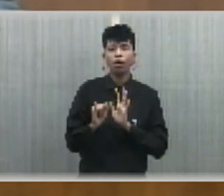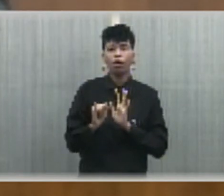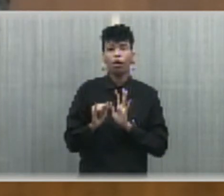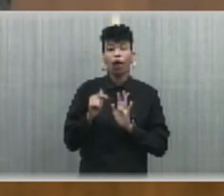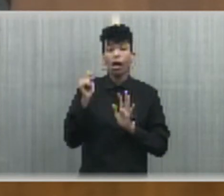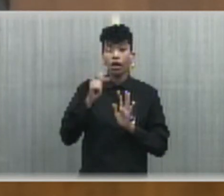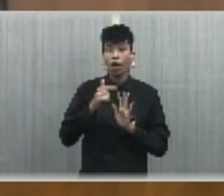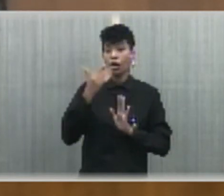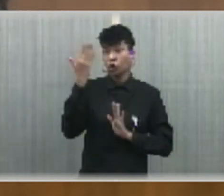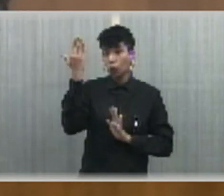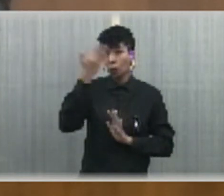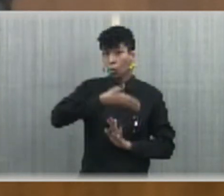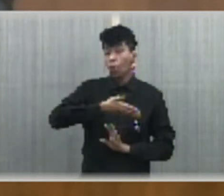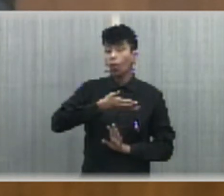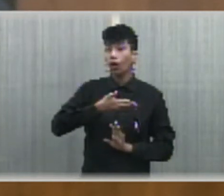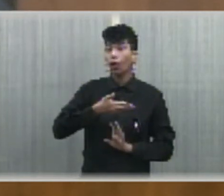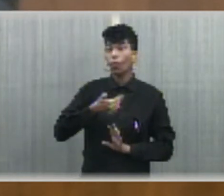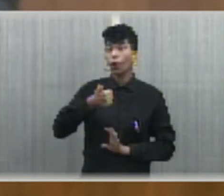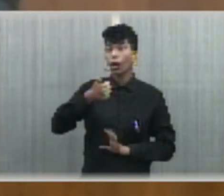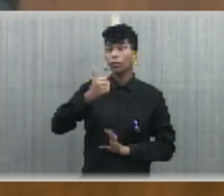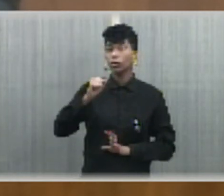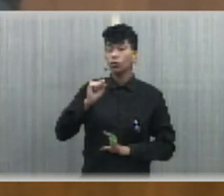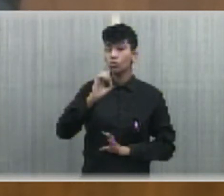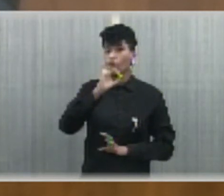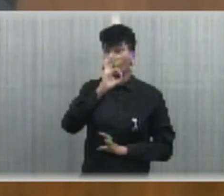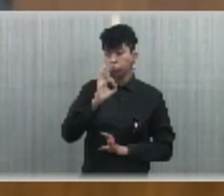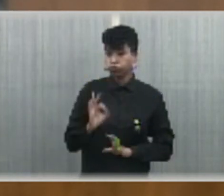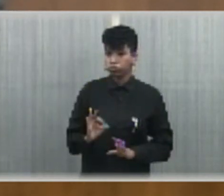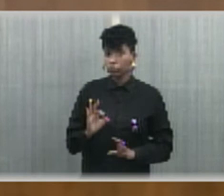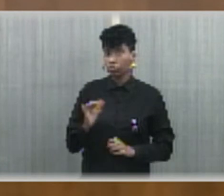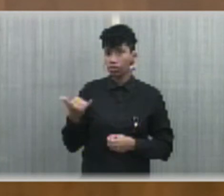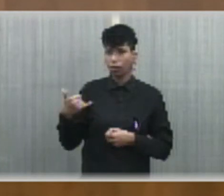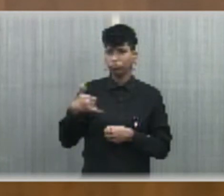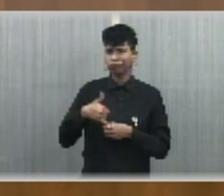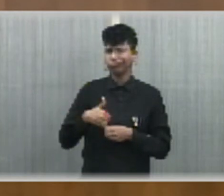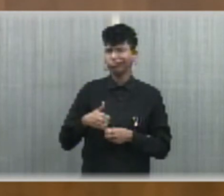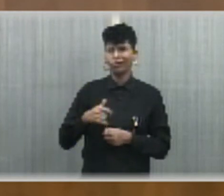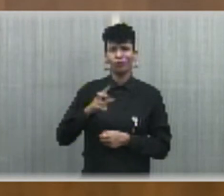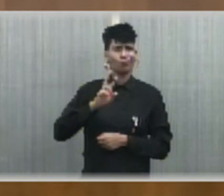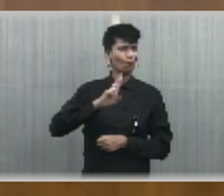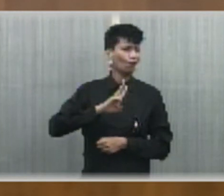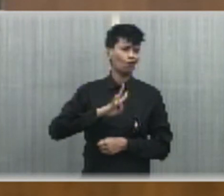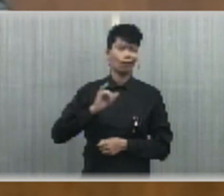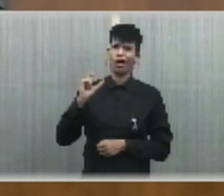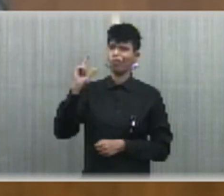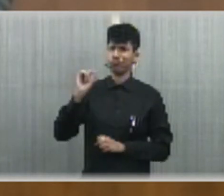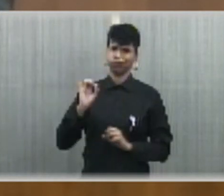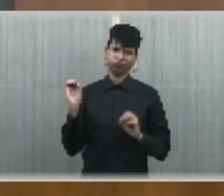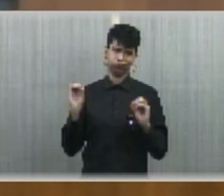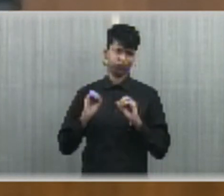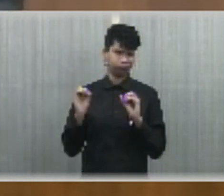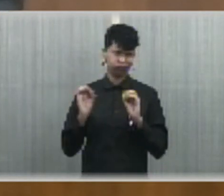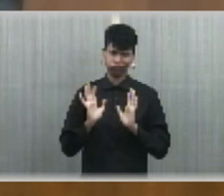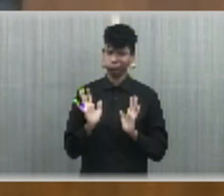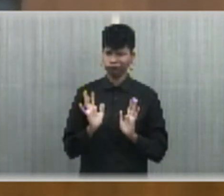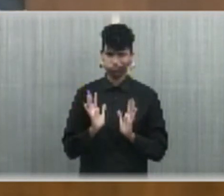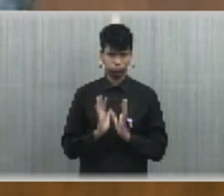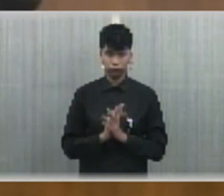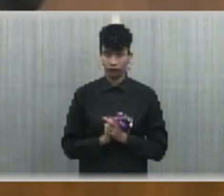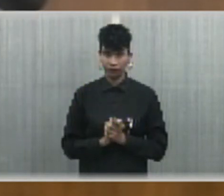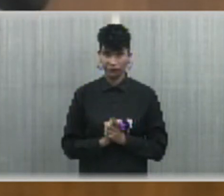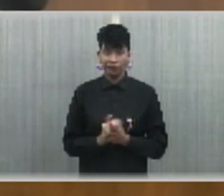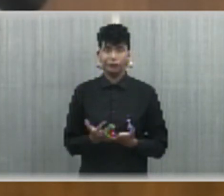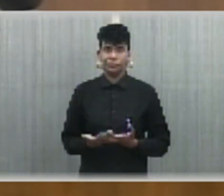unificou a alíquota em 18% do ICMS da gasolina não ia reduzir o valor da gasolina, não.